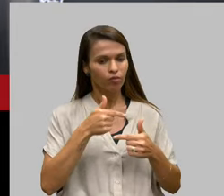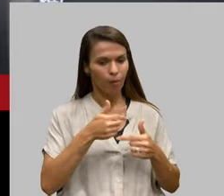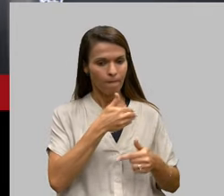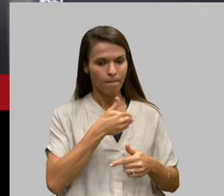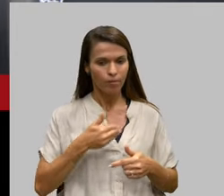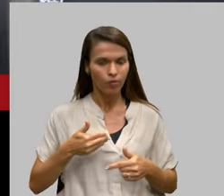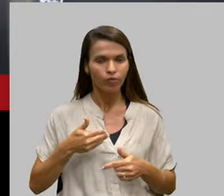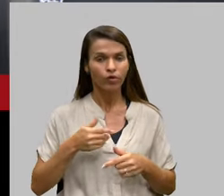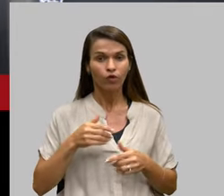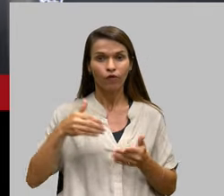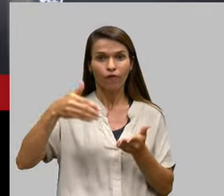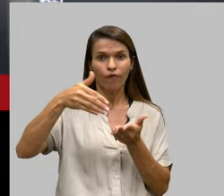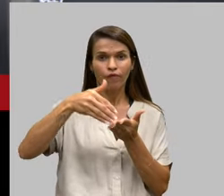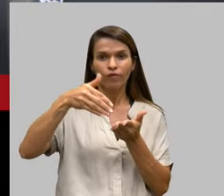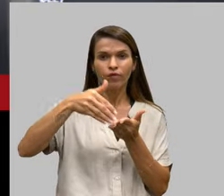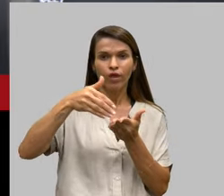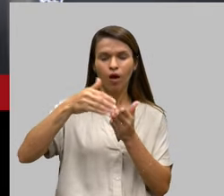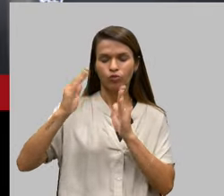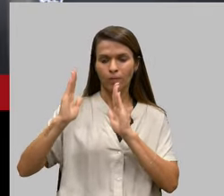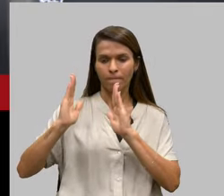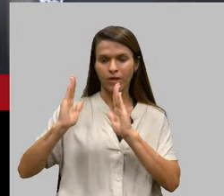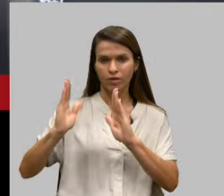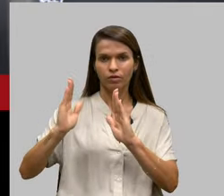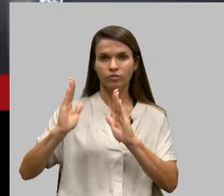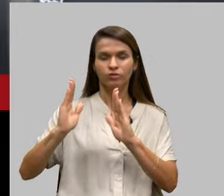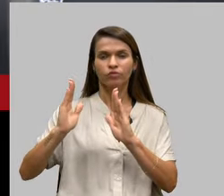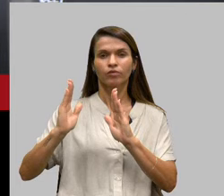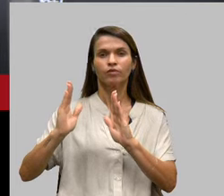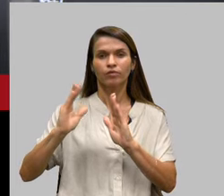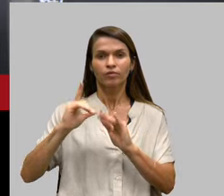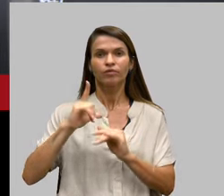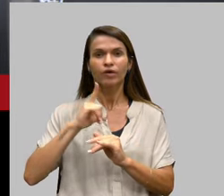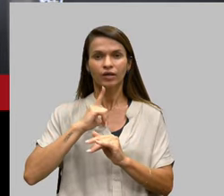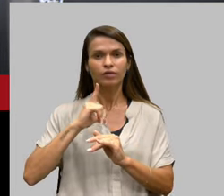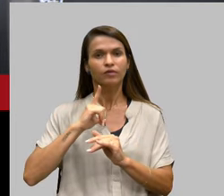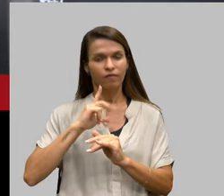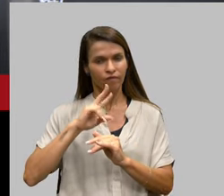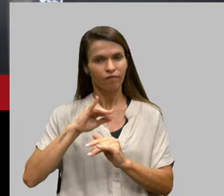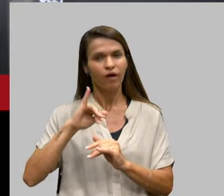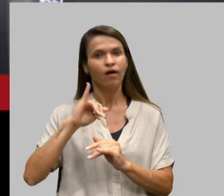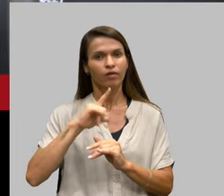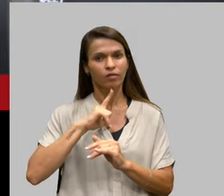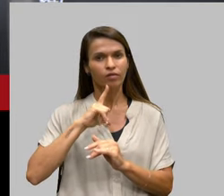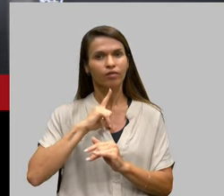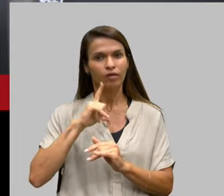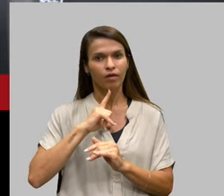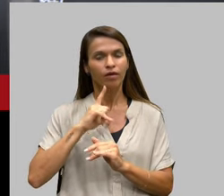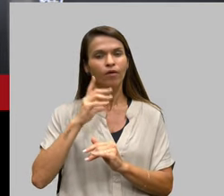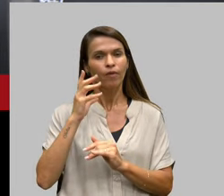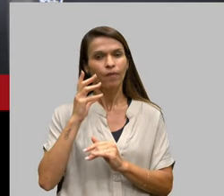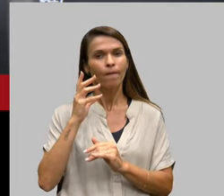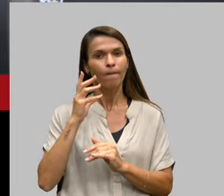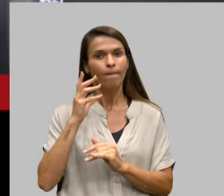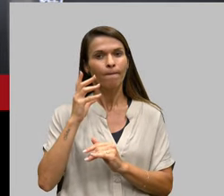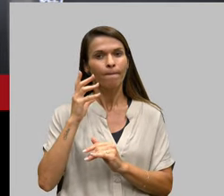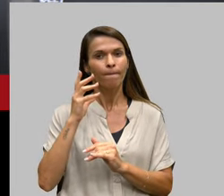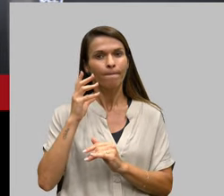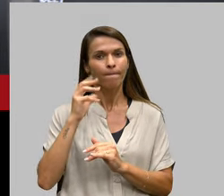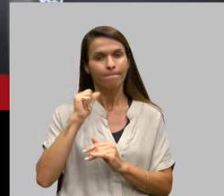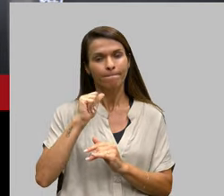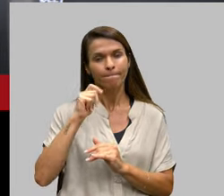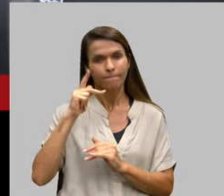e ao final de determinado período você vai ter um benefício previdenciário para ter uma